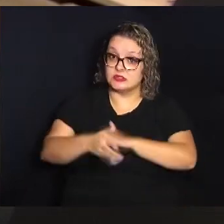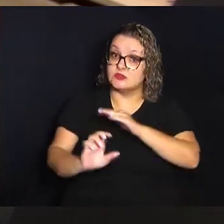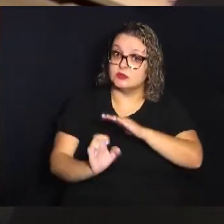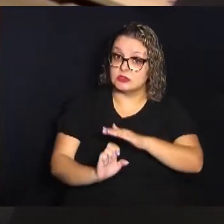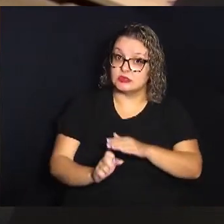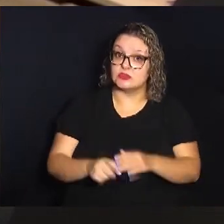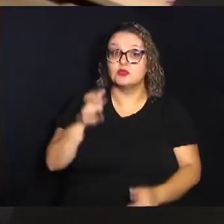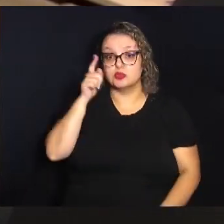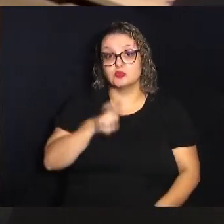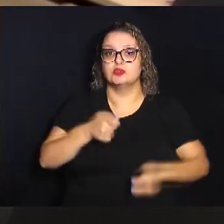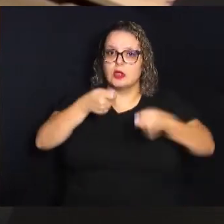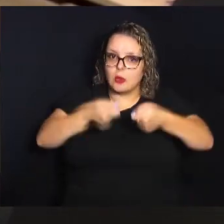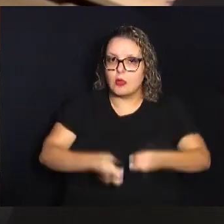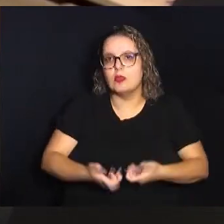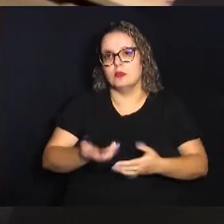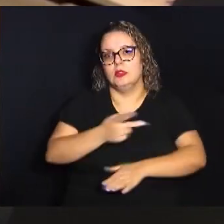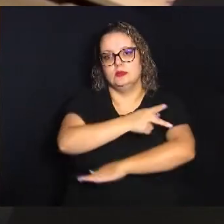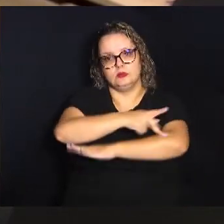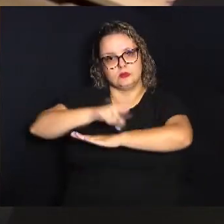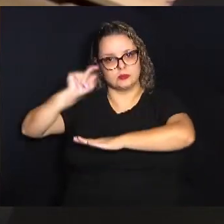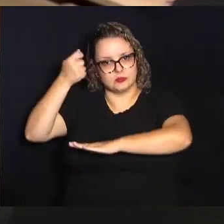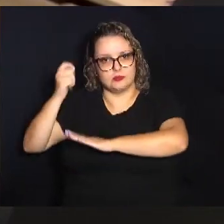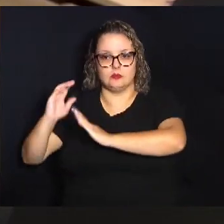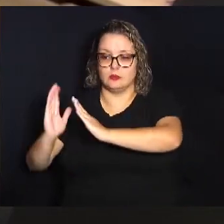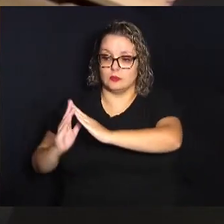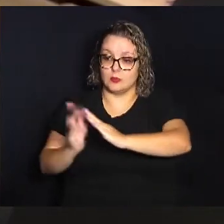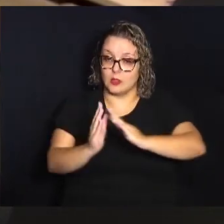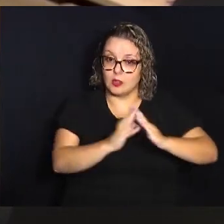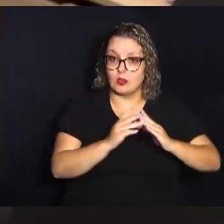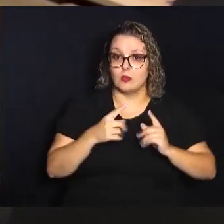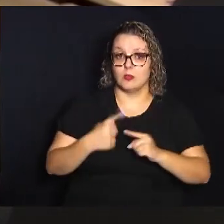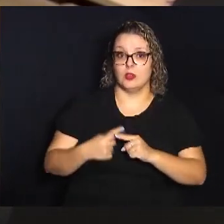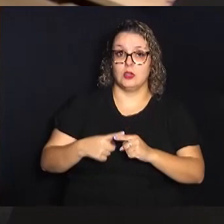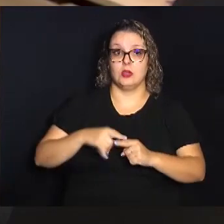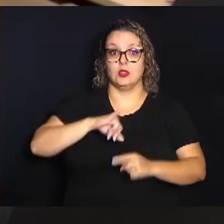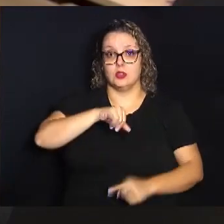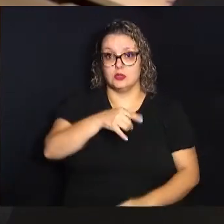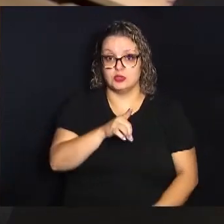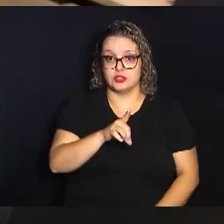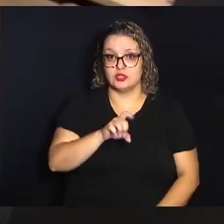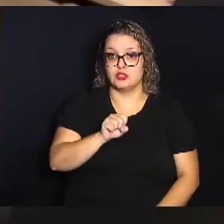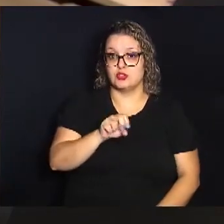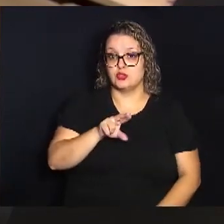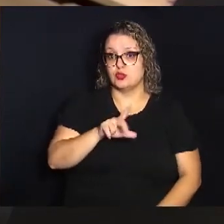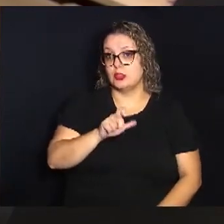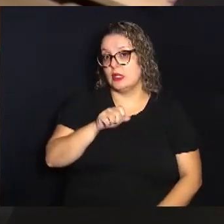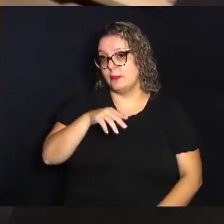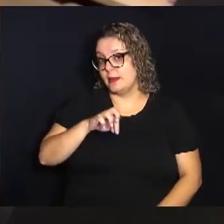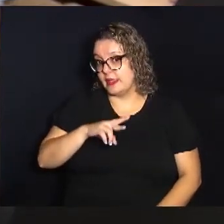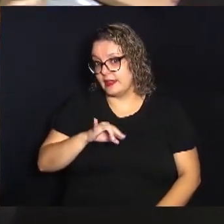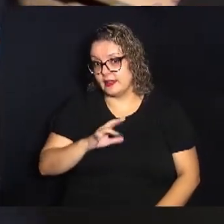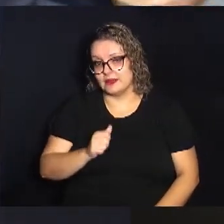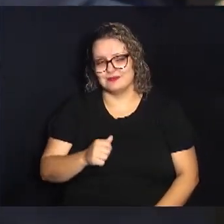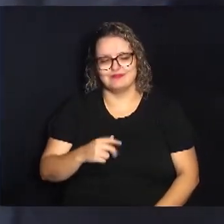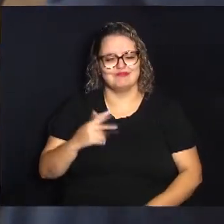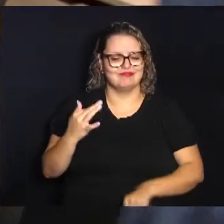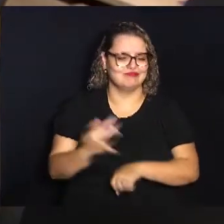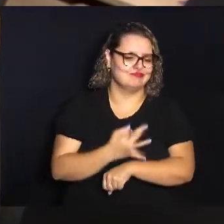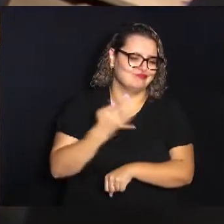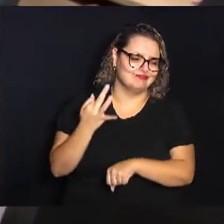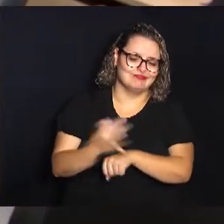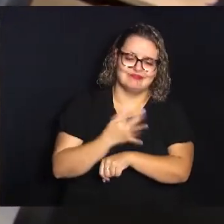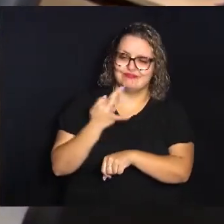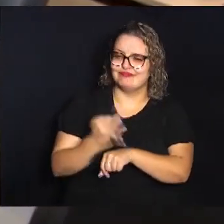lá que há condições de fazer o asfalto para aqueles mor o jard suje eles estão